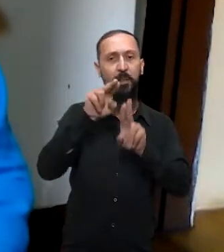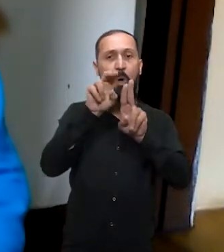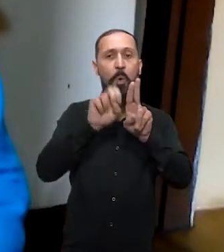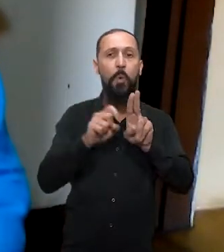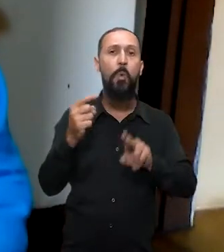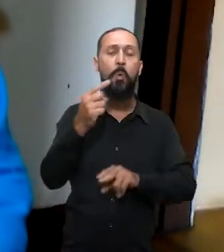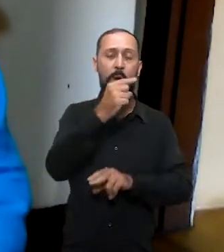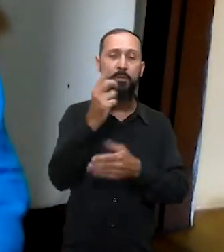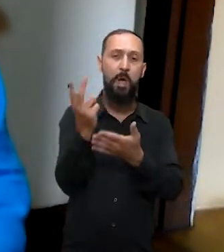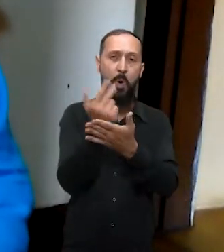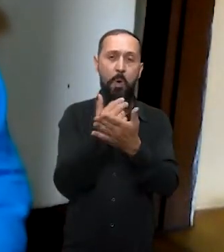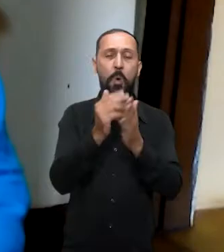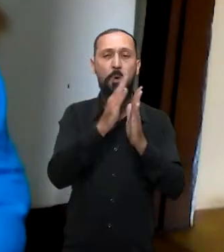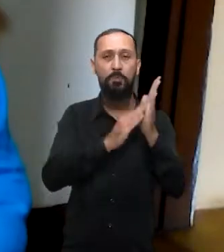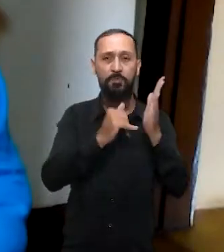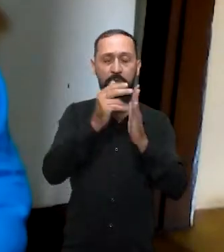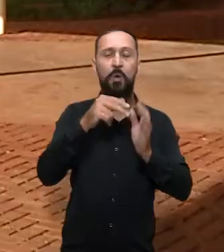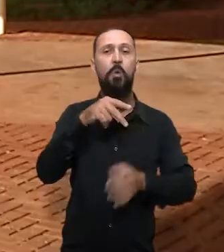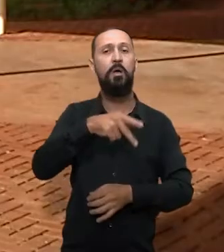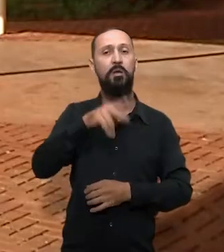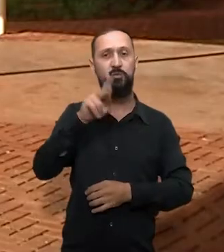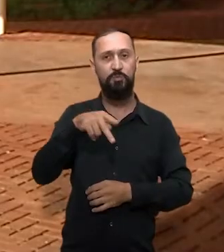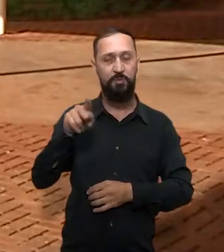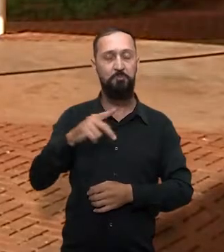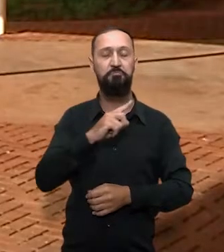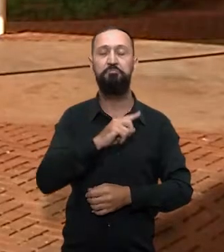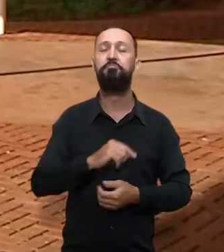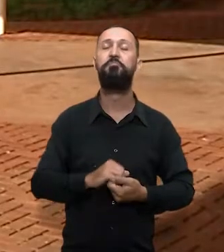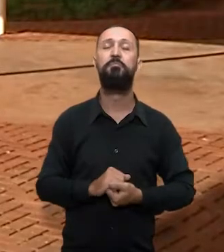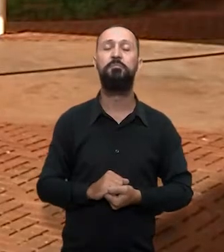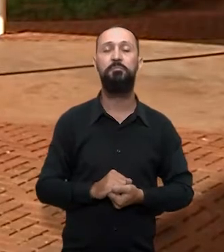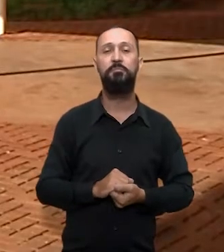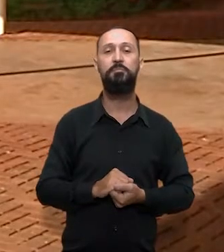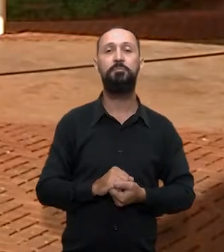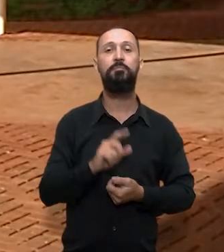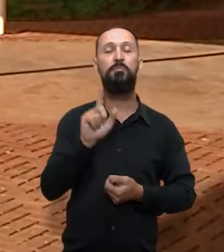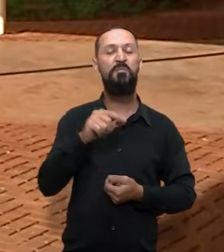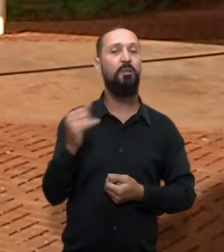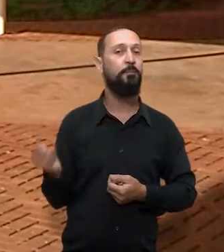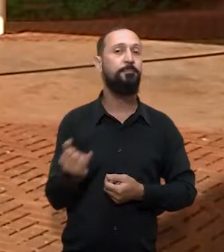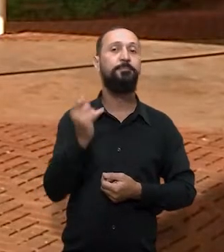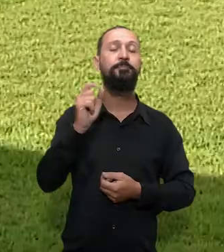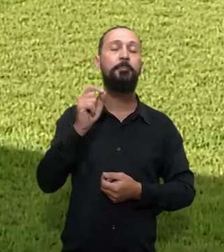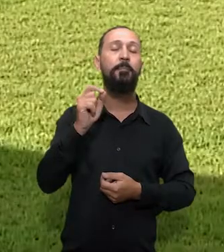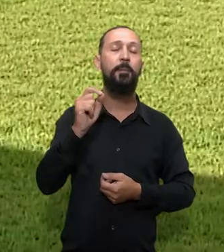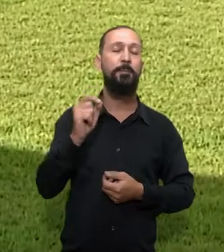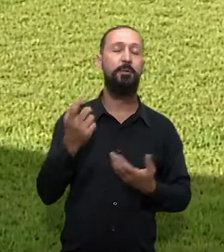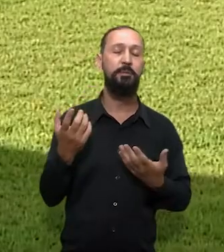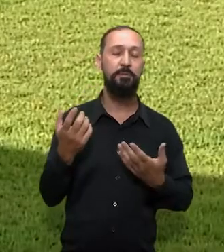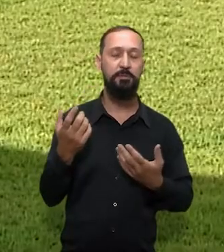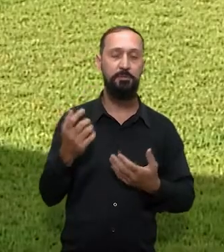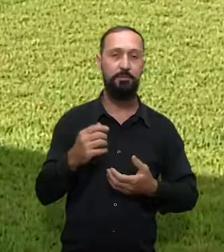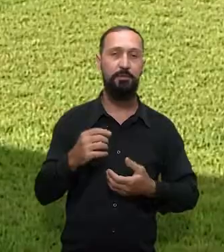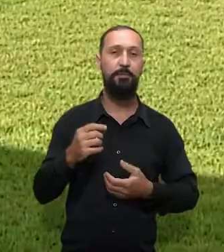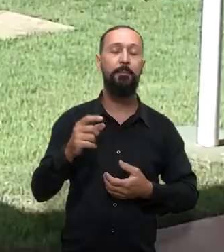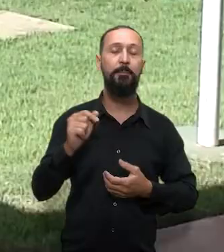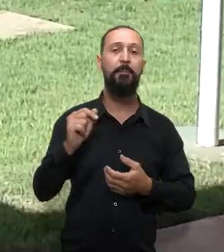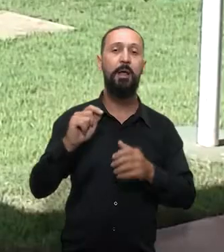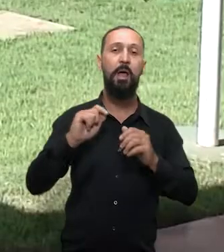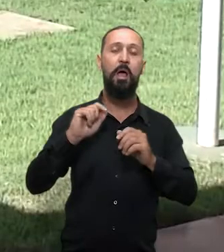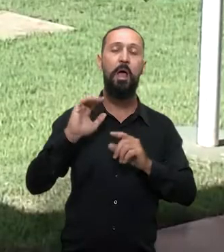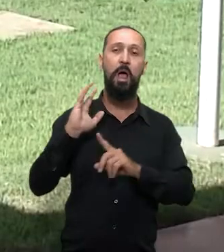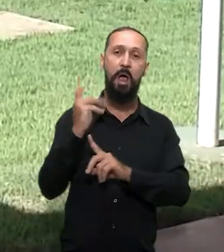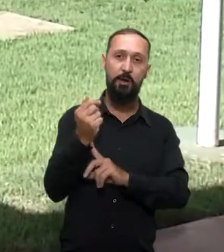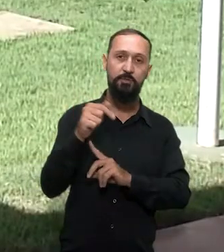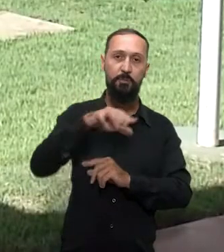da UEMS? São os grafismos Cajuels, né? Então isso tem uma importância, uma relevância muito grande